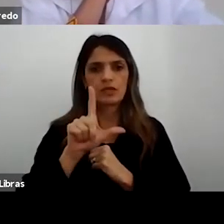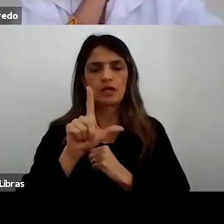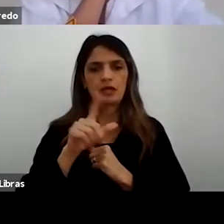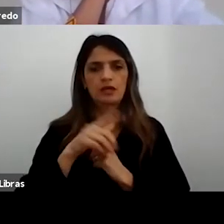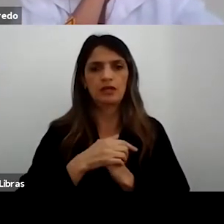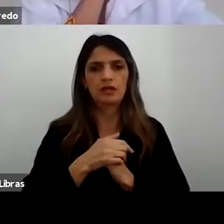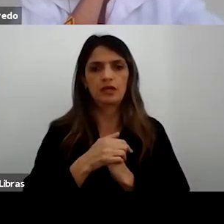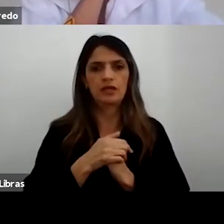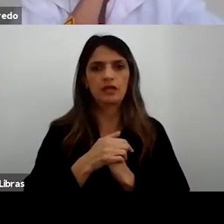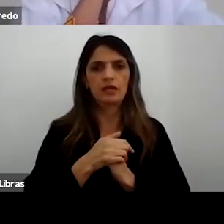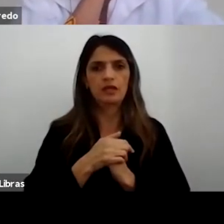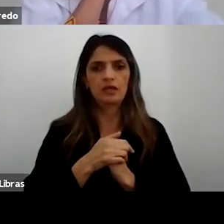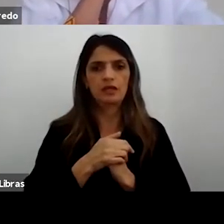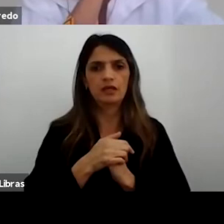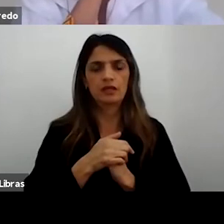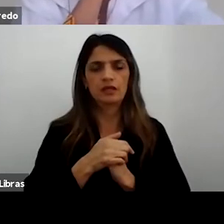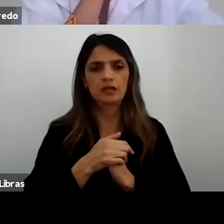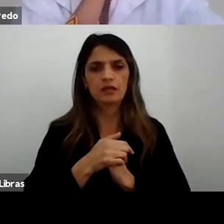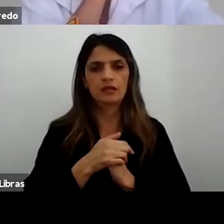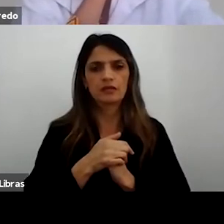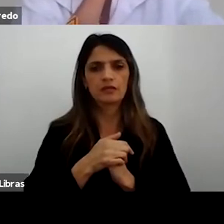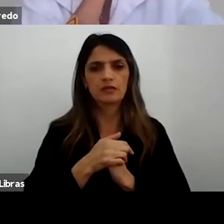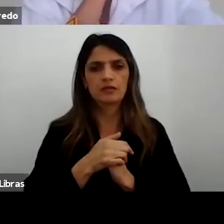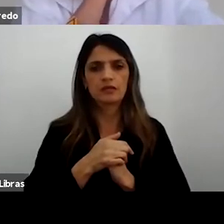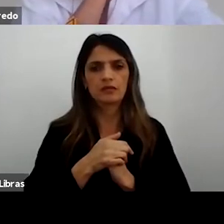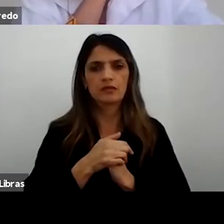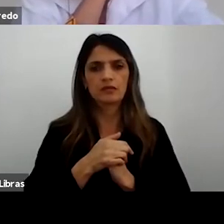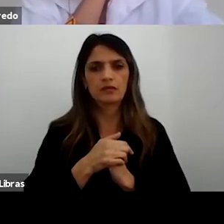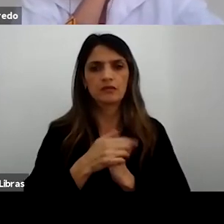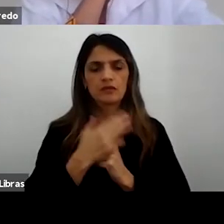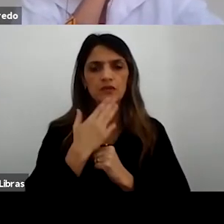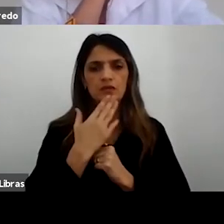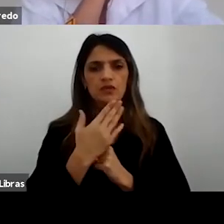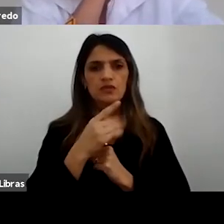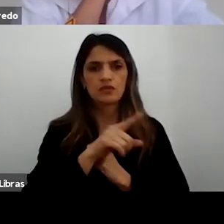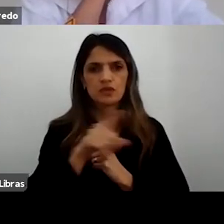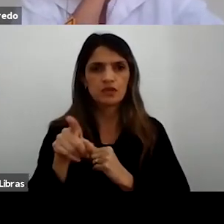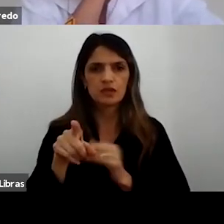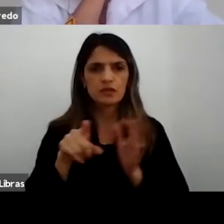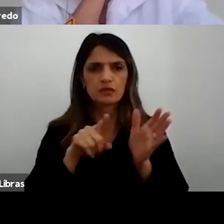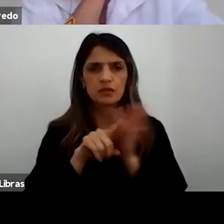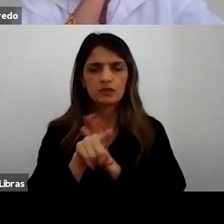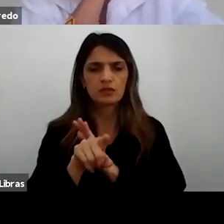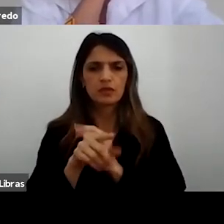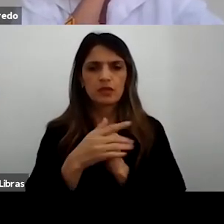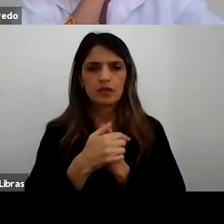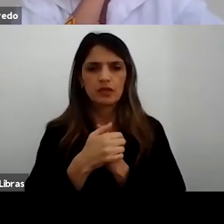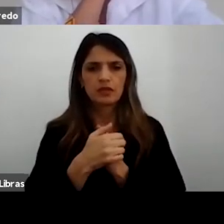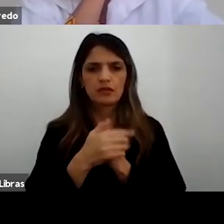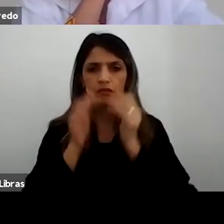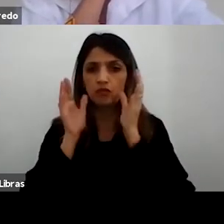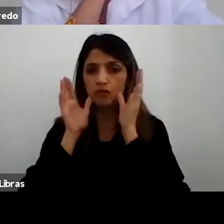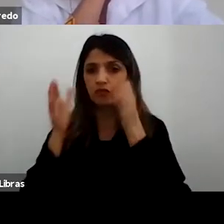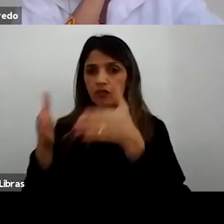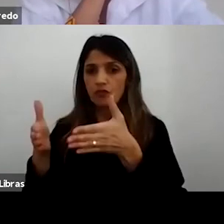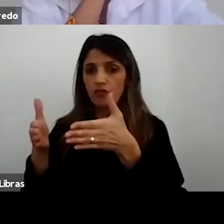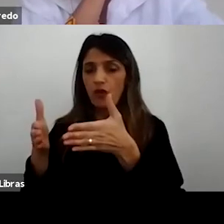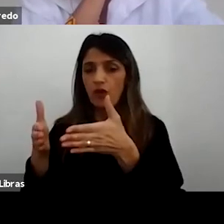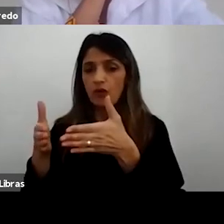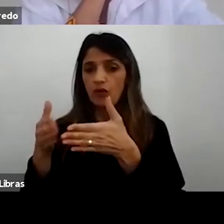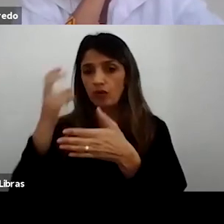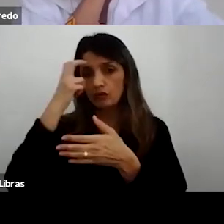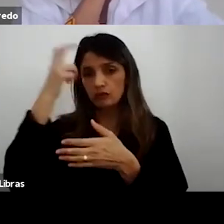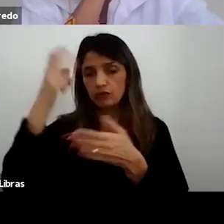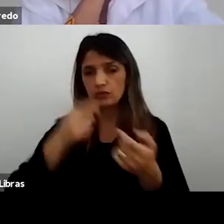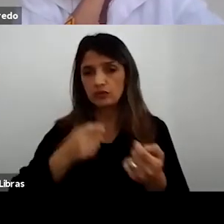perguntas. Então, eu vou dar preferência, pessoal, que mandou perguntas, para as perguntas que são mais voltadas para a cultura de doação mesmo, tá? Tem algumas